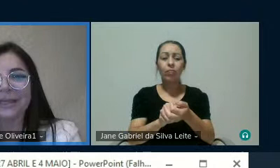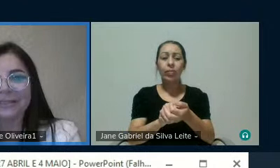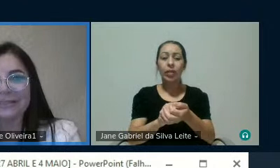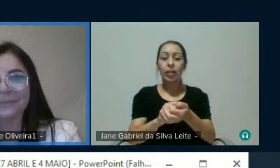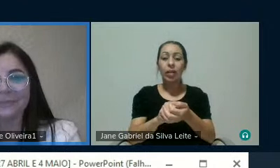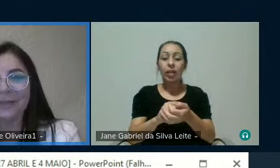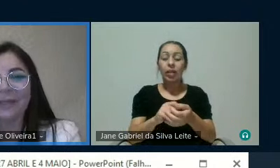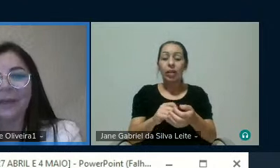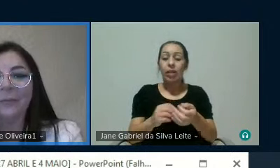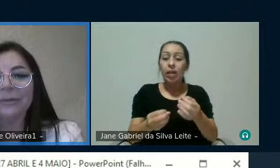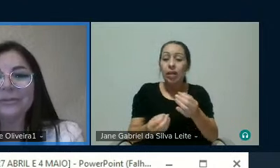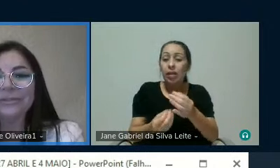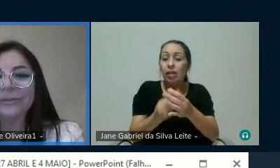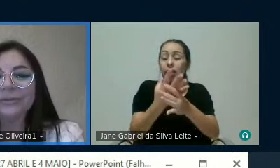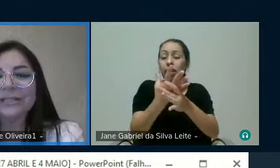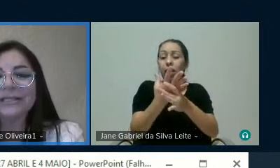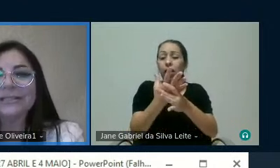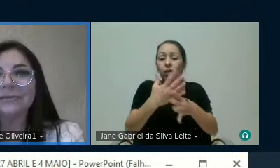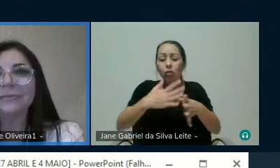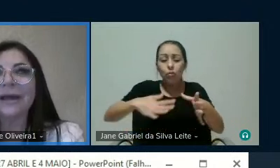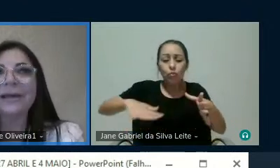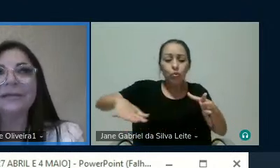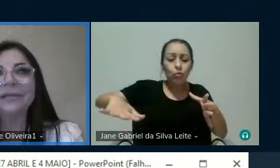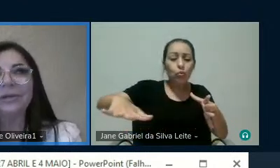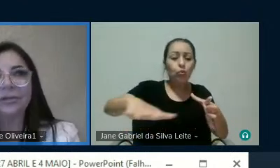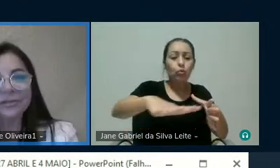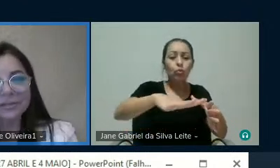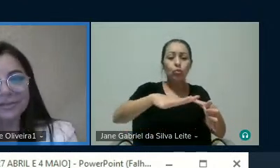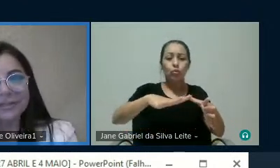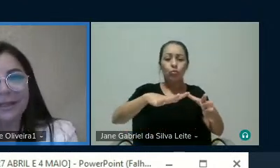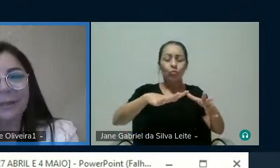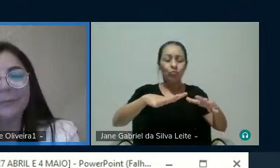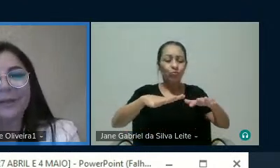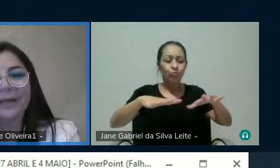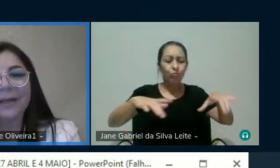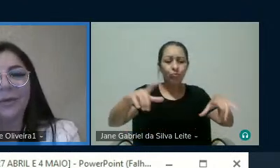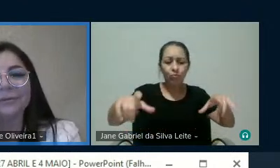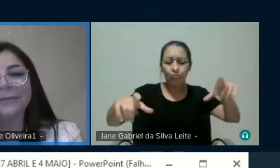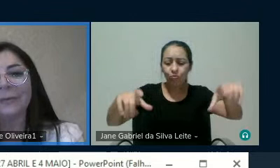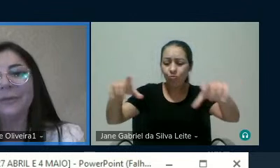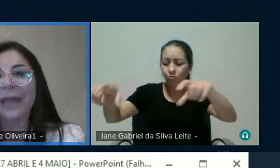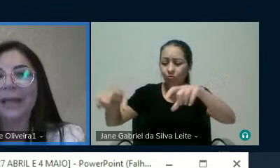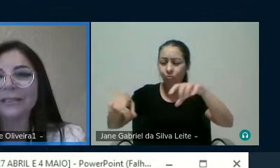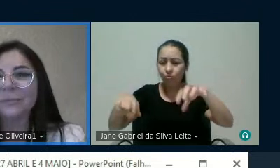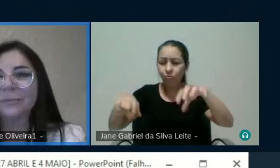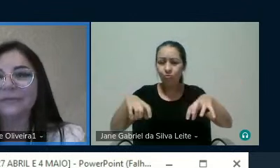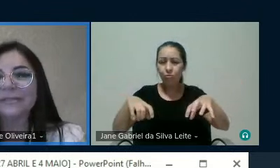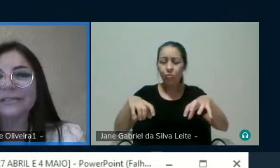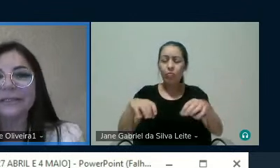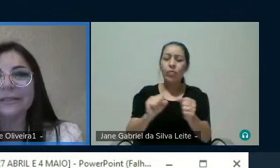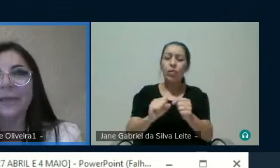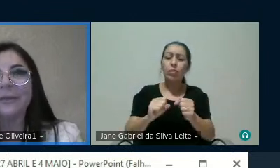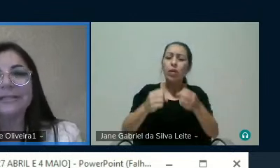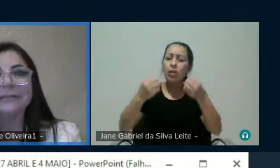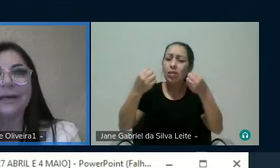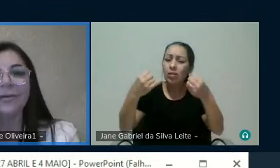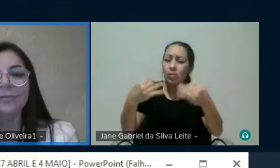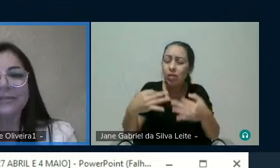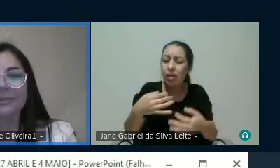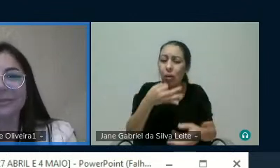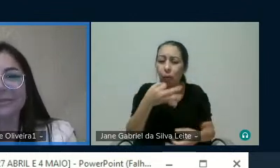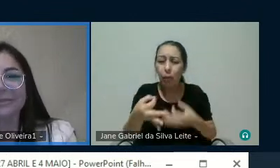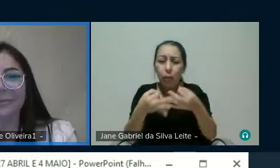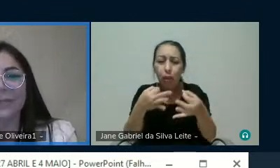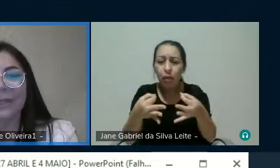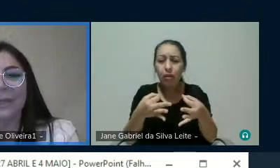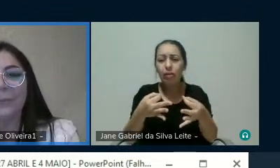dos sinais, porque os surdos, eles são maravilhosos para contar piadas, para representar